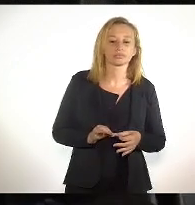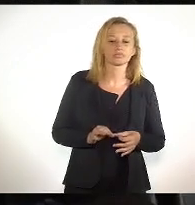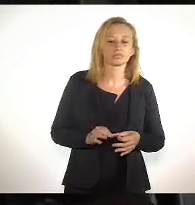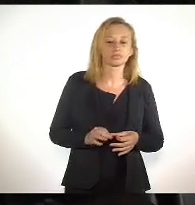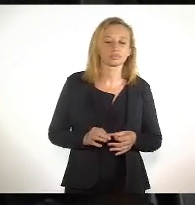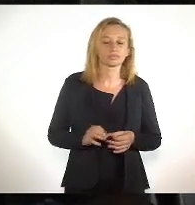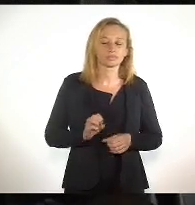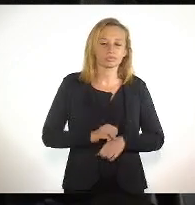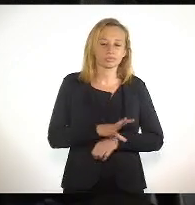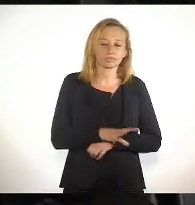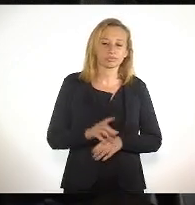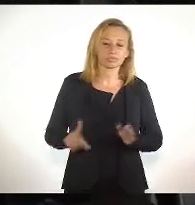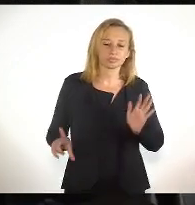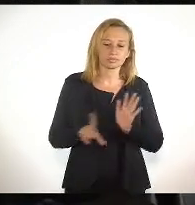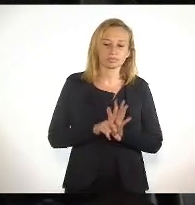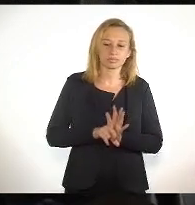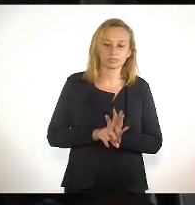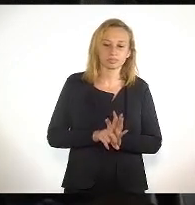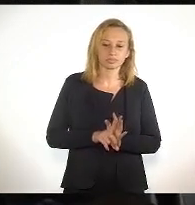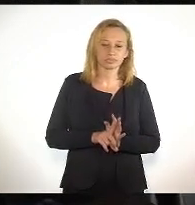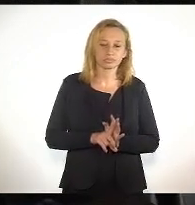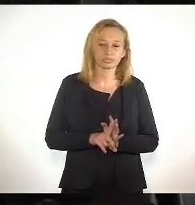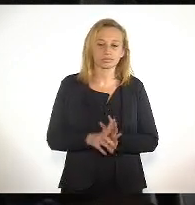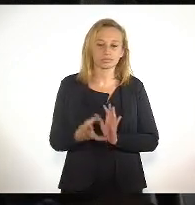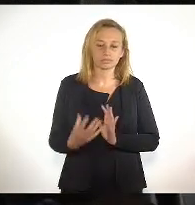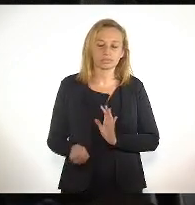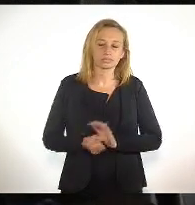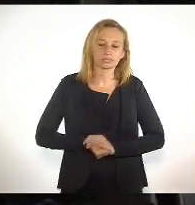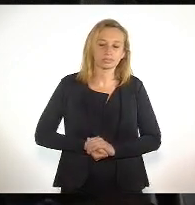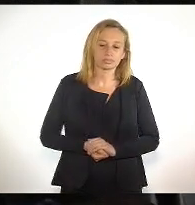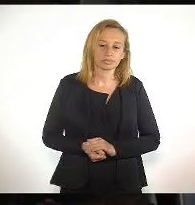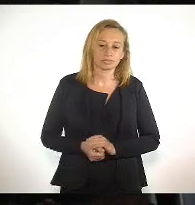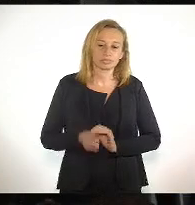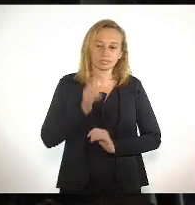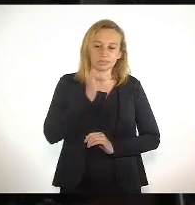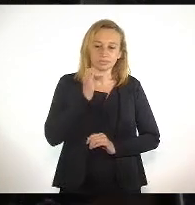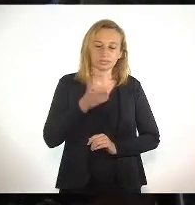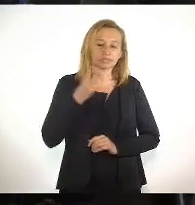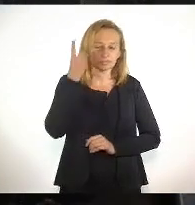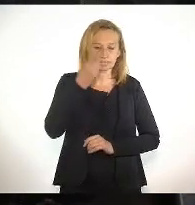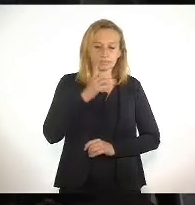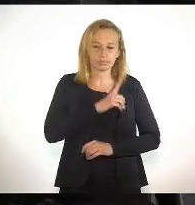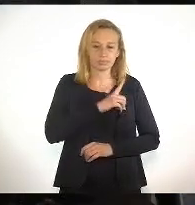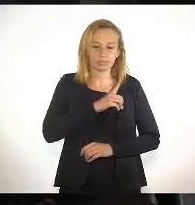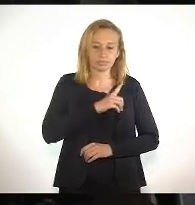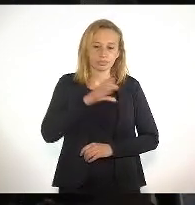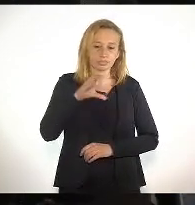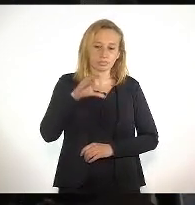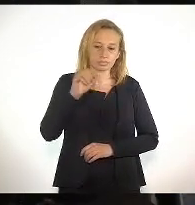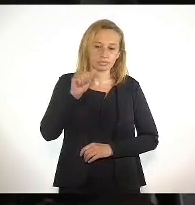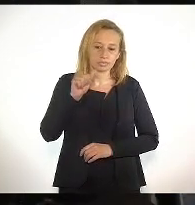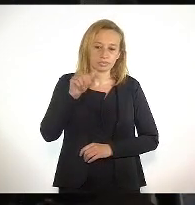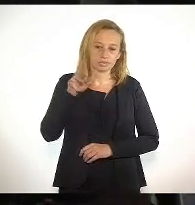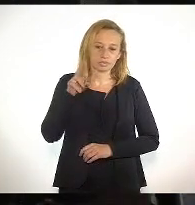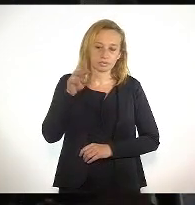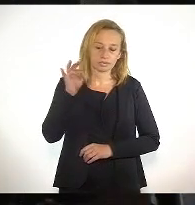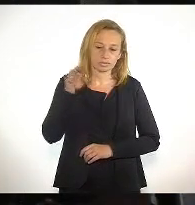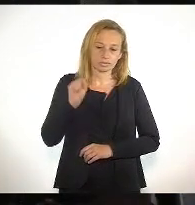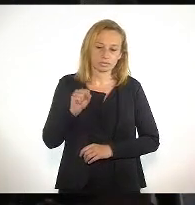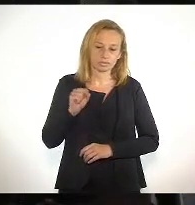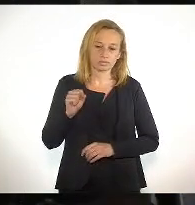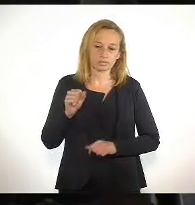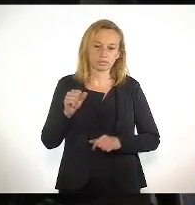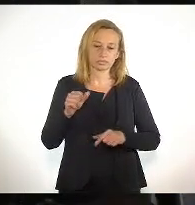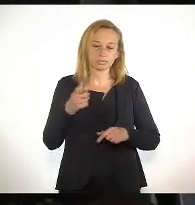de Indicações Legislativas, favorável. Relator, deputado delegado Carlos Augusto. Em